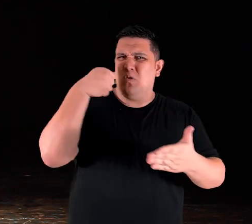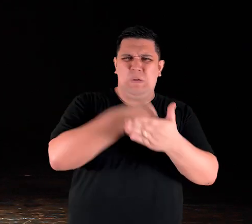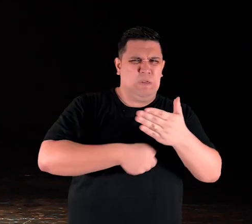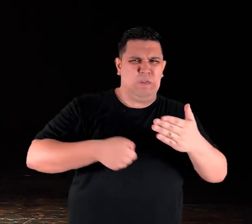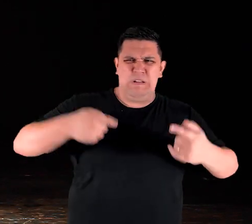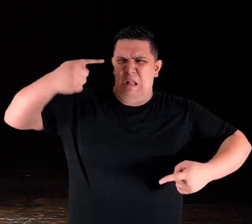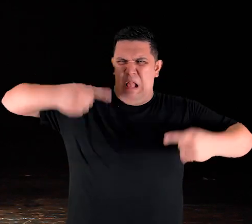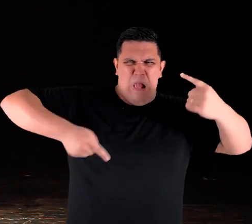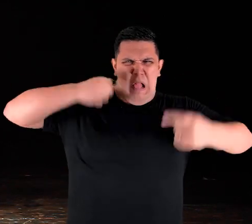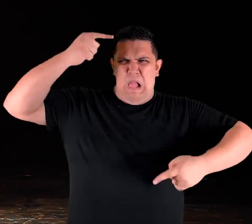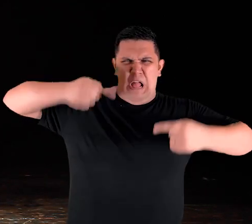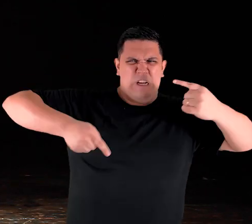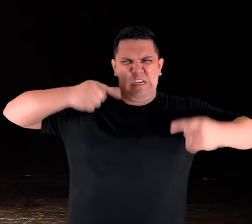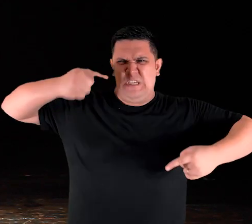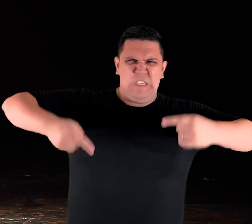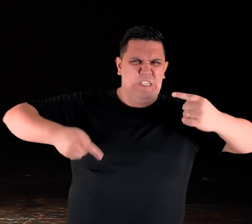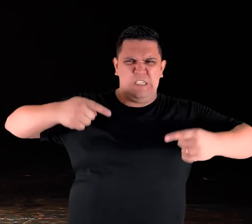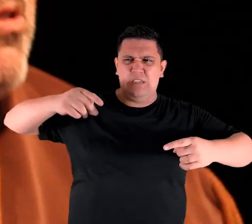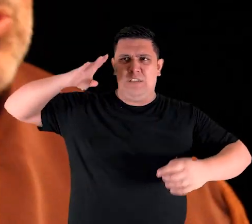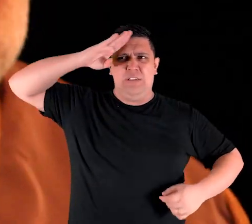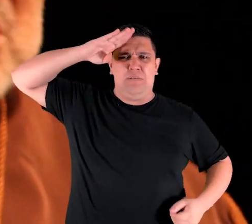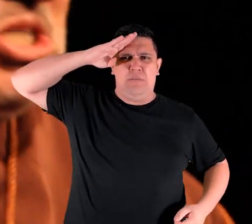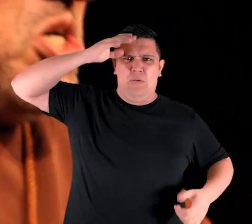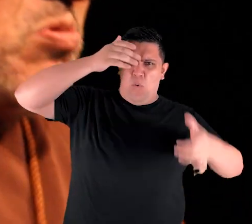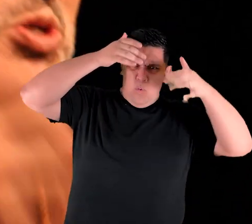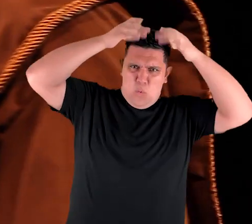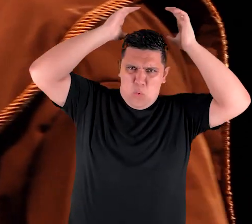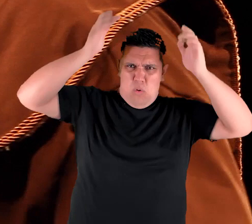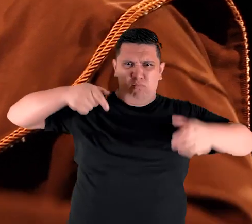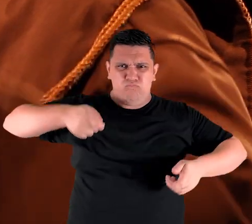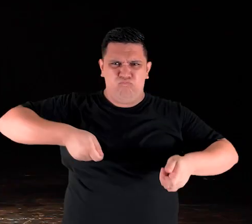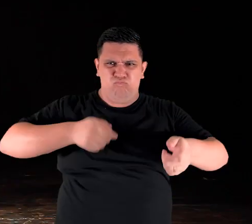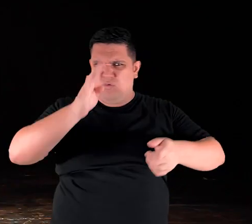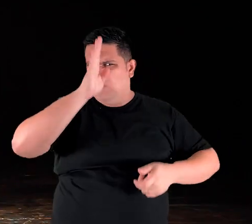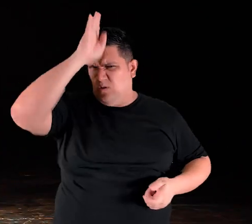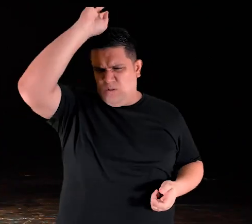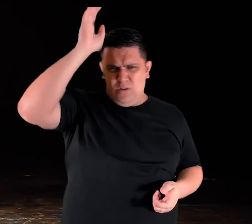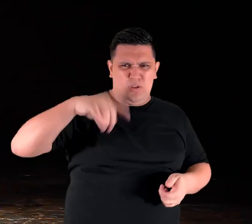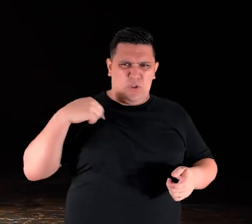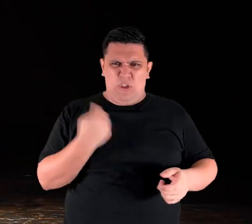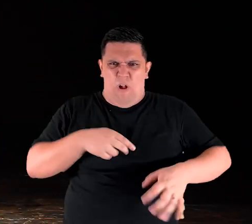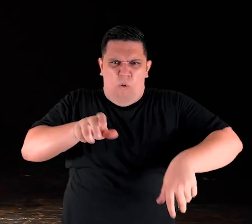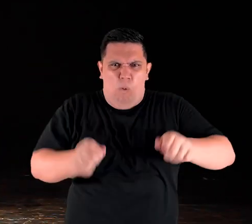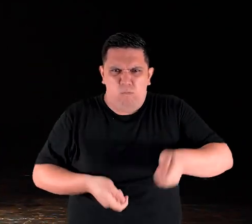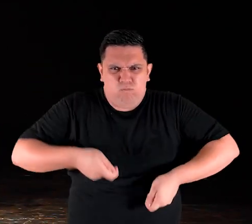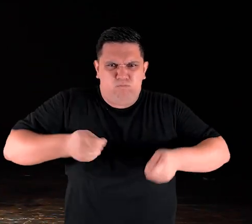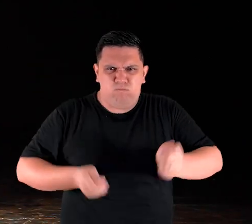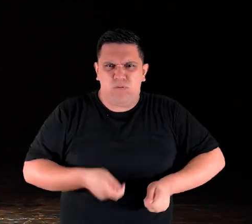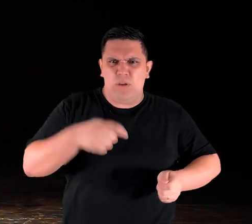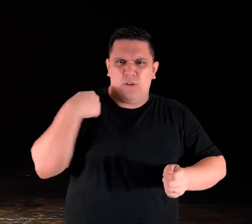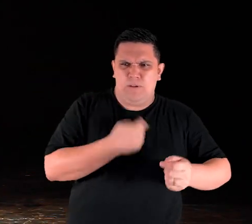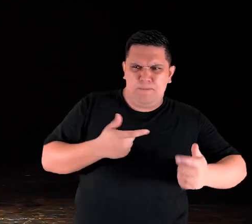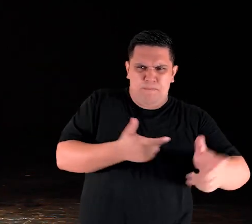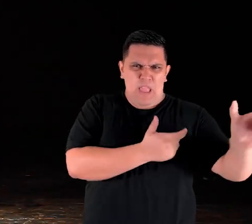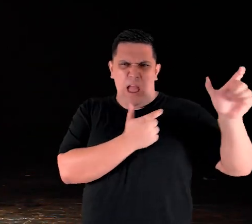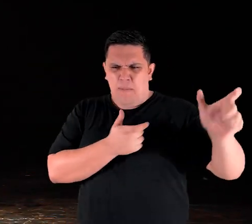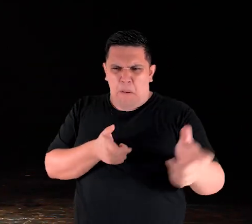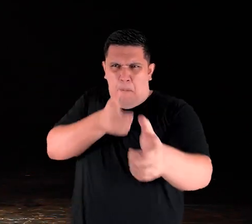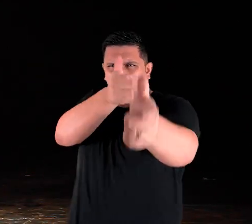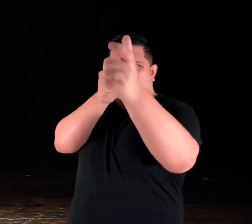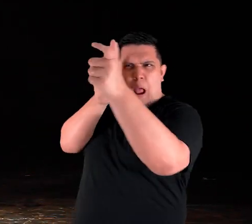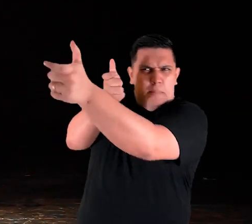E eles vieram com tudo, nos agredindo, nos batendo, jogando cavalos e empunhalando armas.